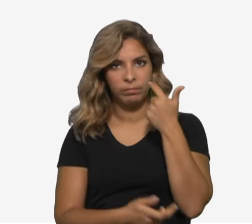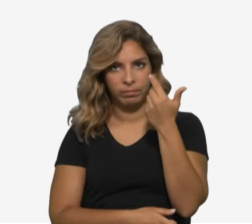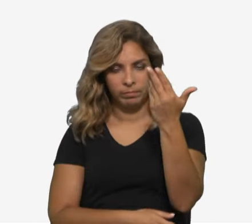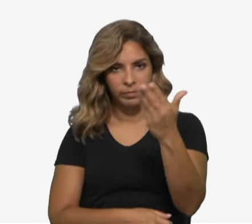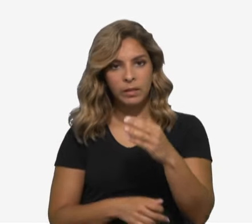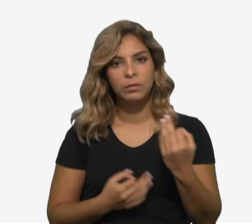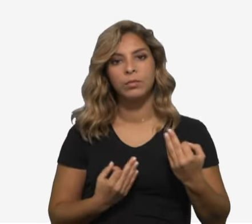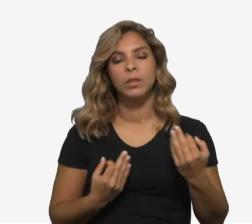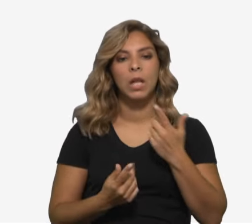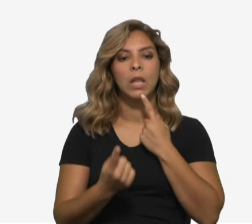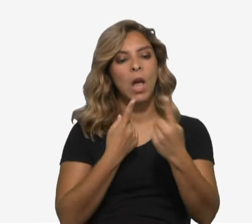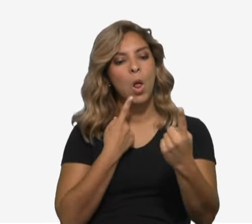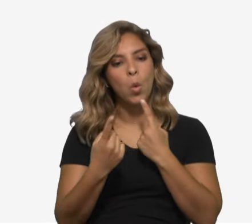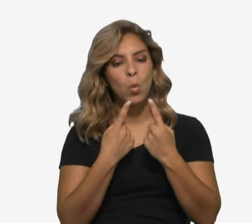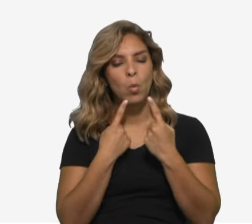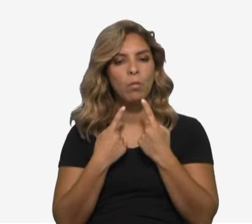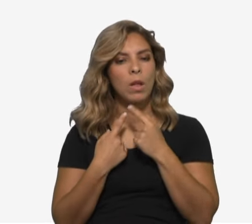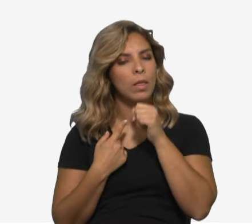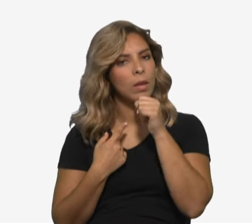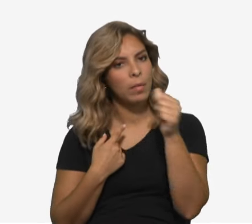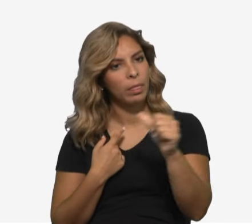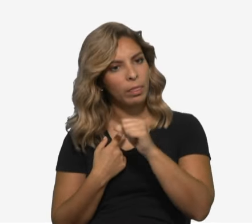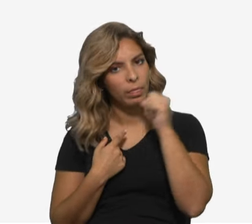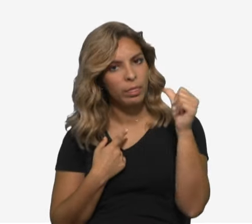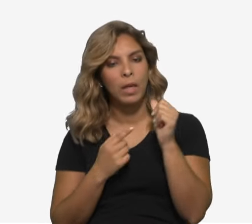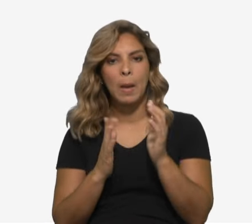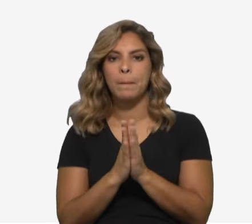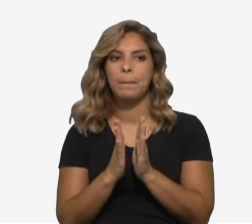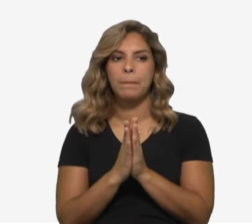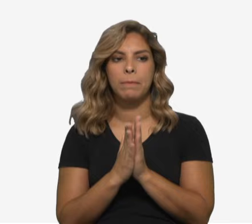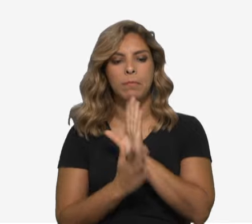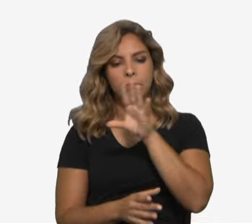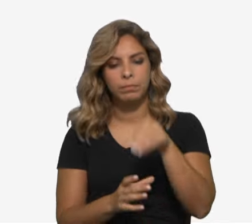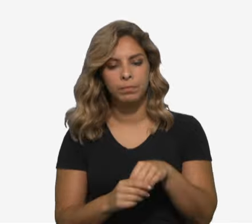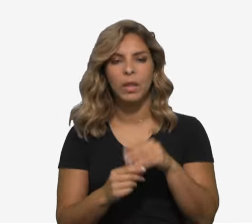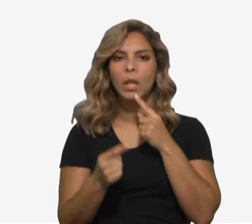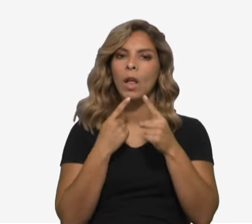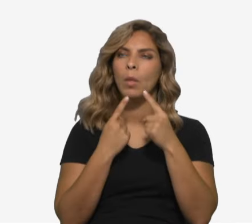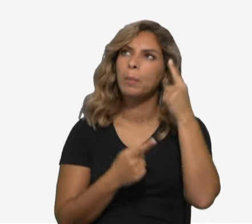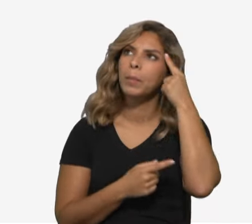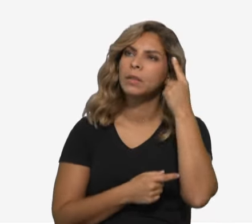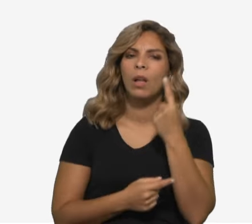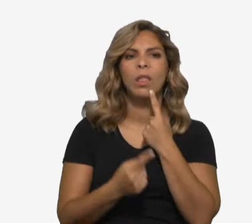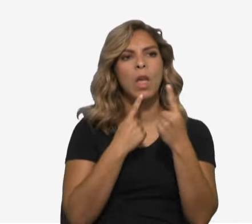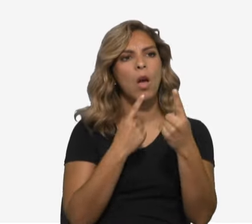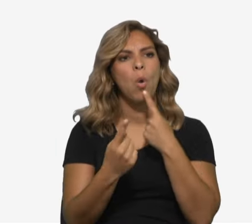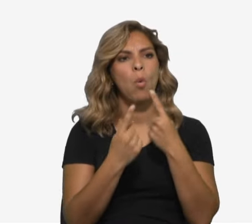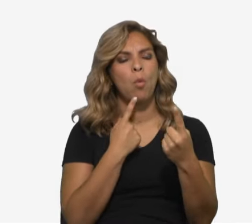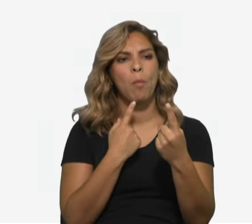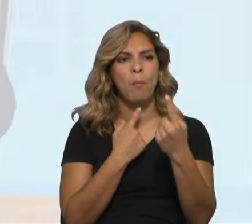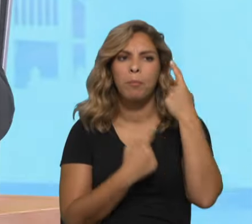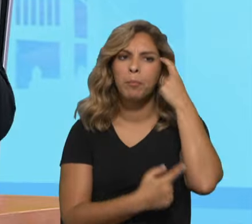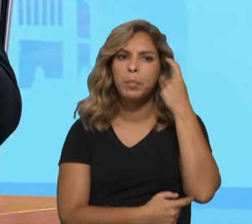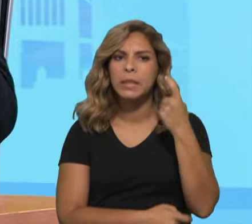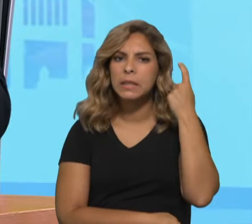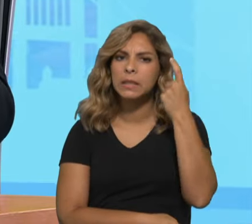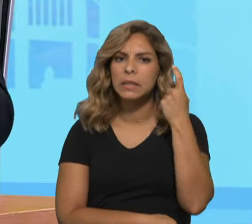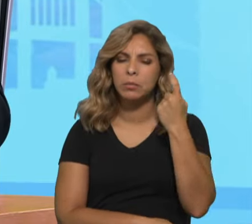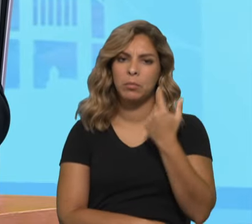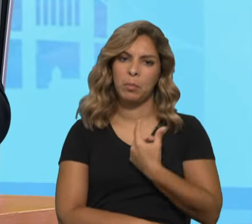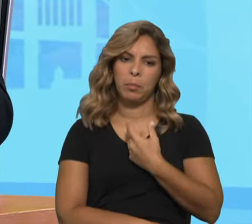porque fala-se do diálogo interreligioso e às vezes as pessoas pensam diálogo em termos há um monólogo